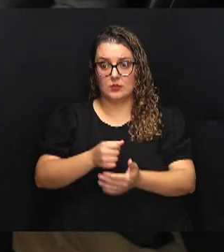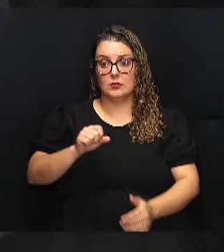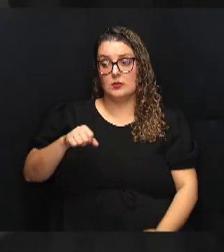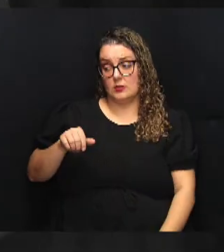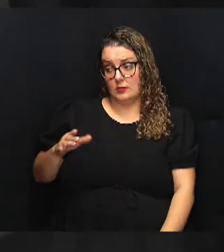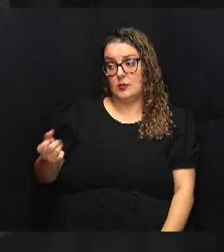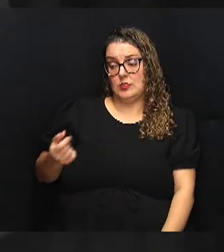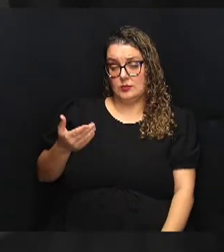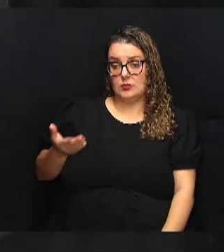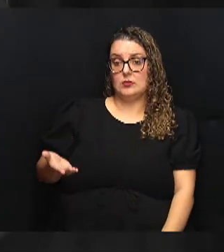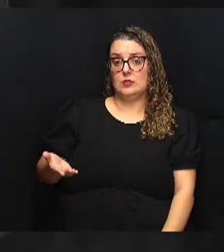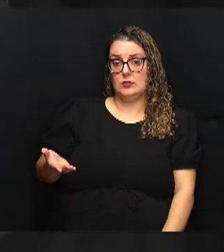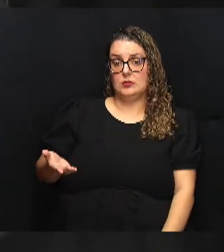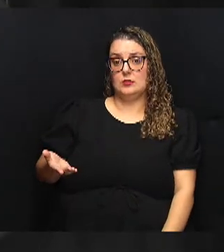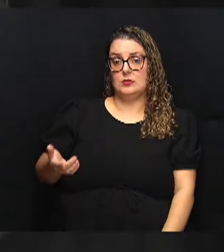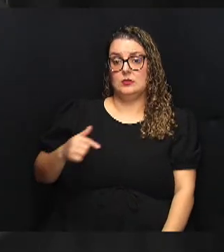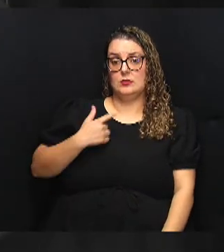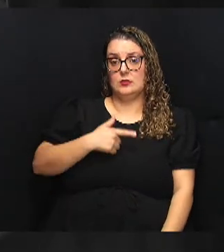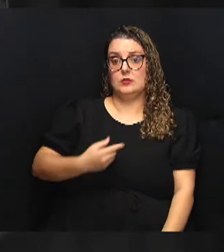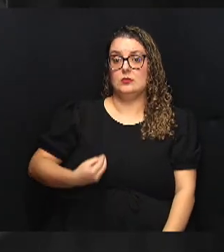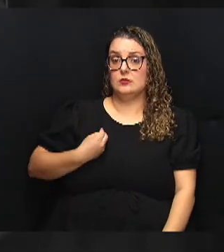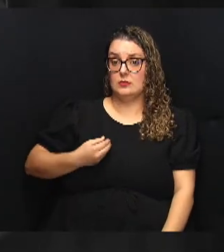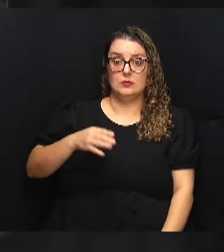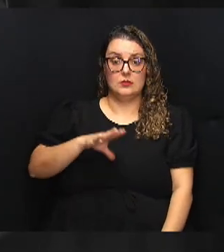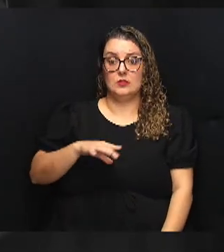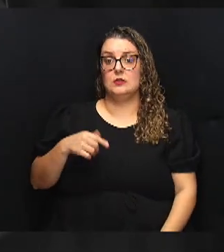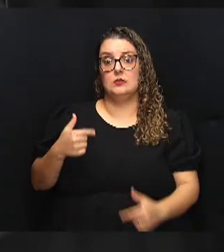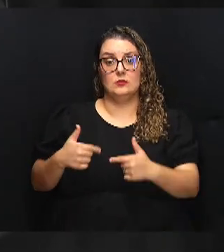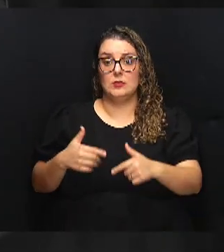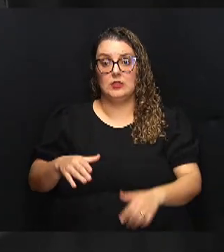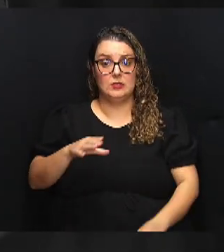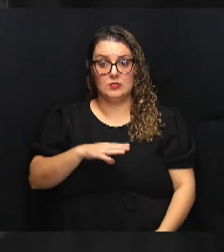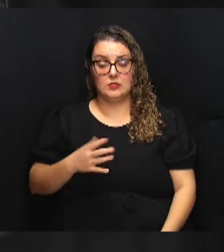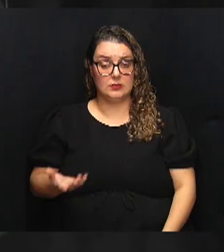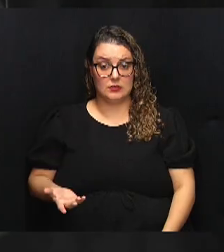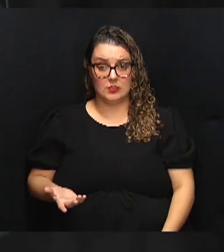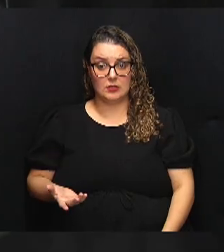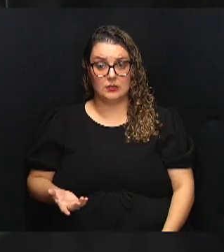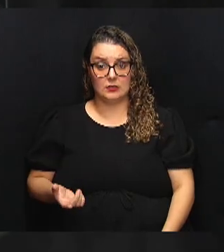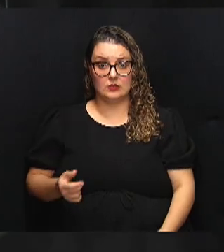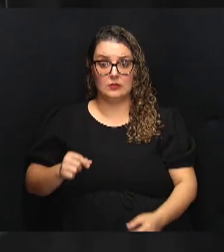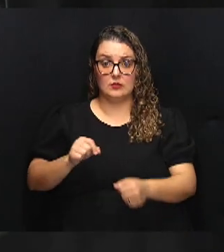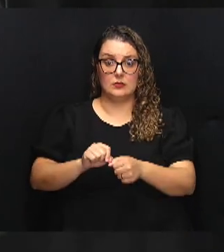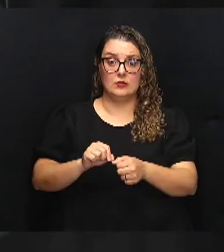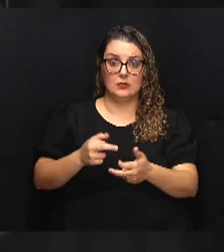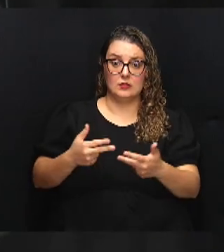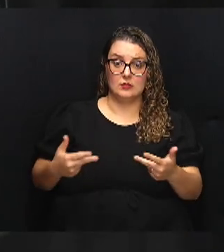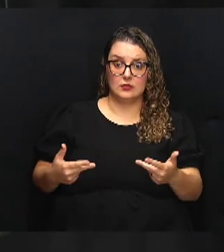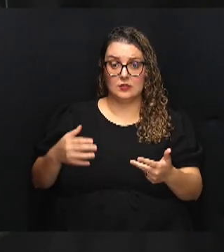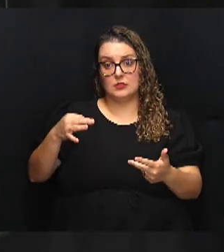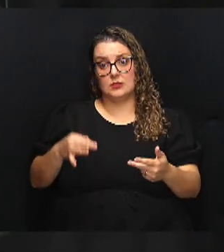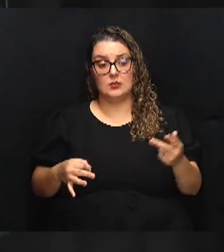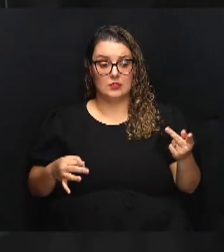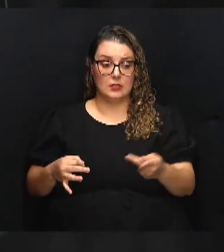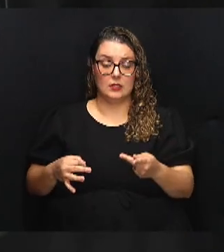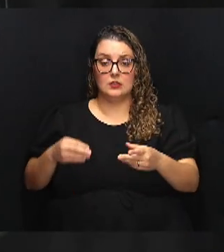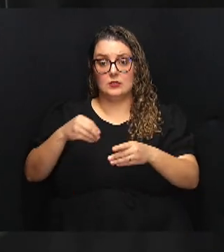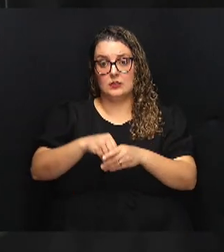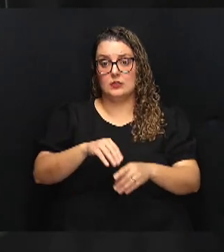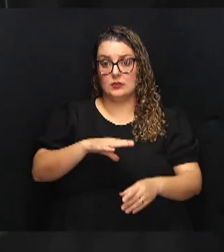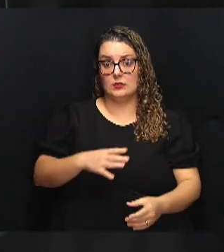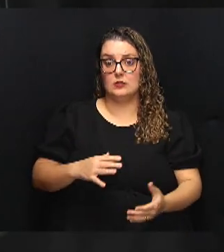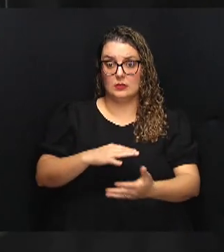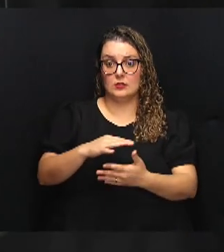que isso, né? A gente vive na cidade, né? A gente trabalha na cidade, a gente faz as coisas certas e erradas dentro da cidade, né? Em termos